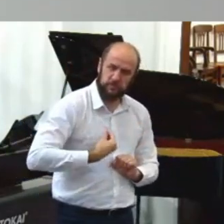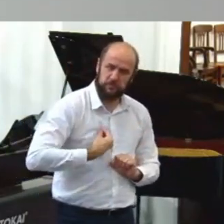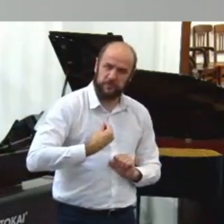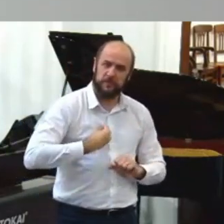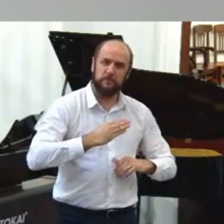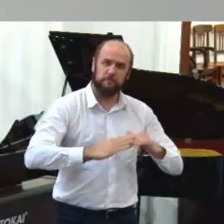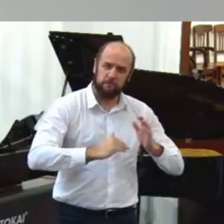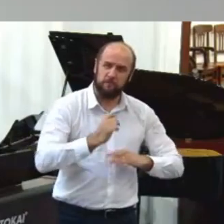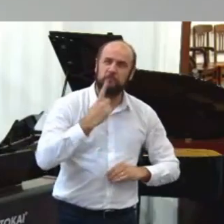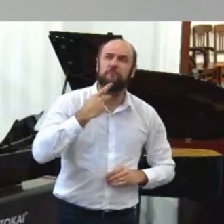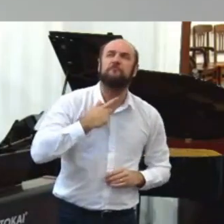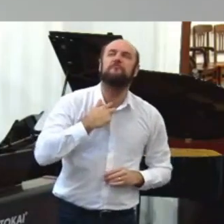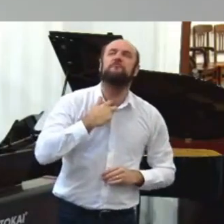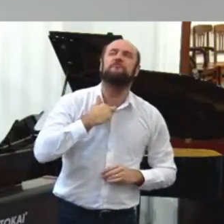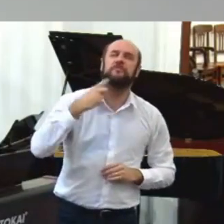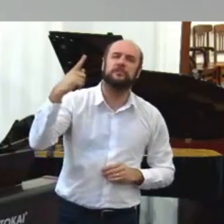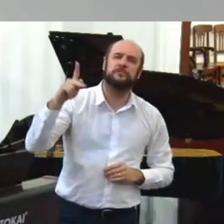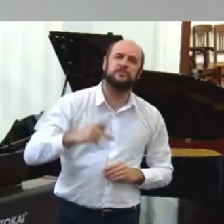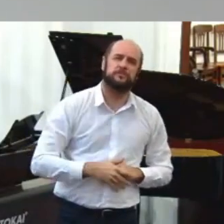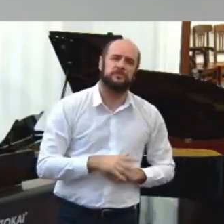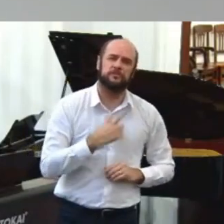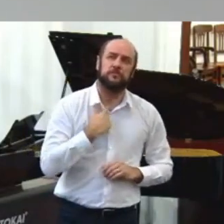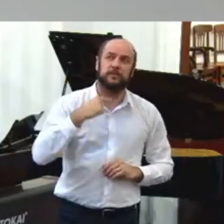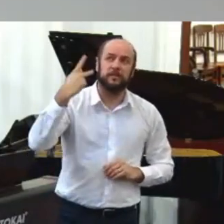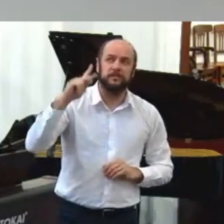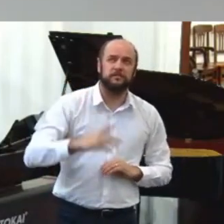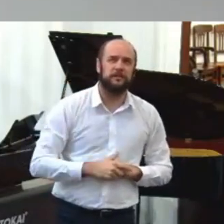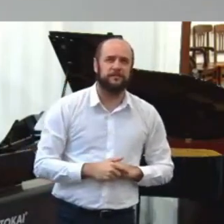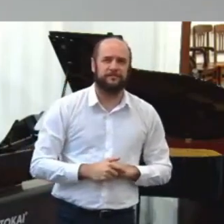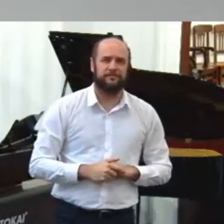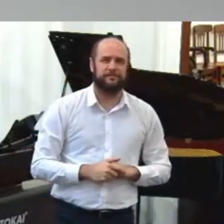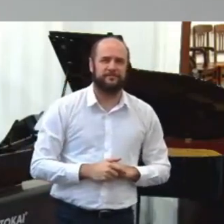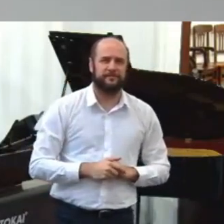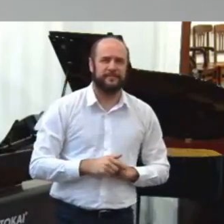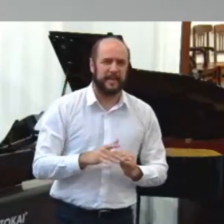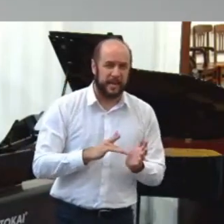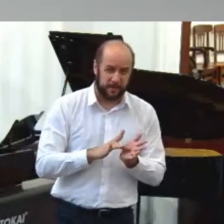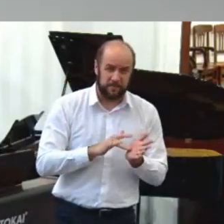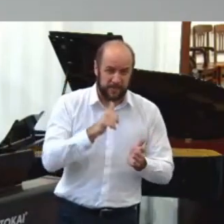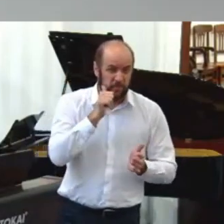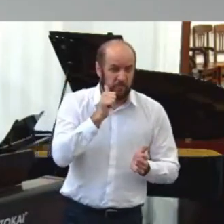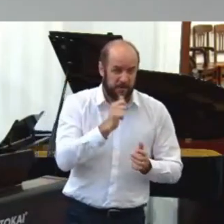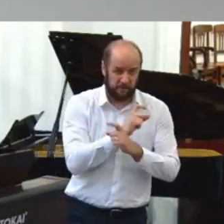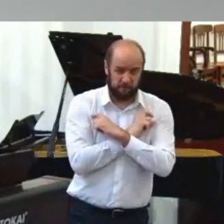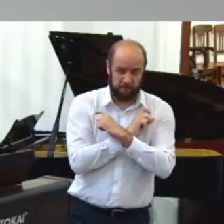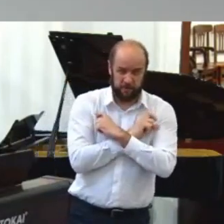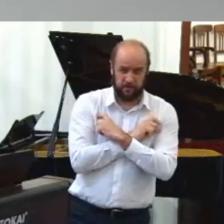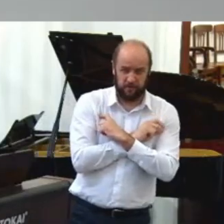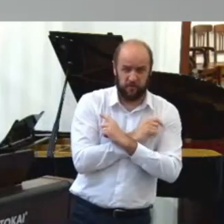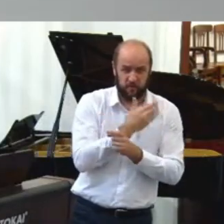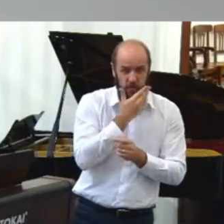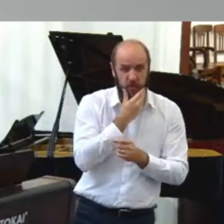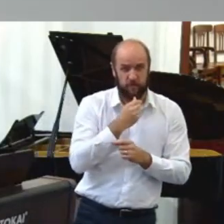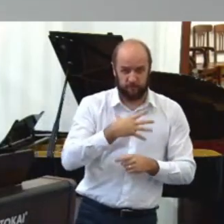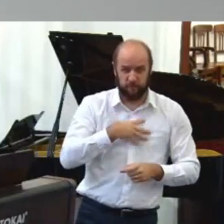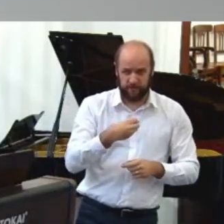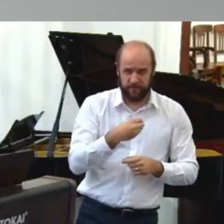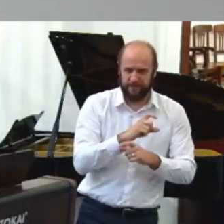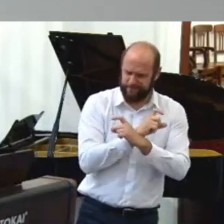divina. Ela era inimiga, ela nunca foi uma adoradora de Deus, ela não se tornou uma